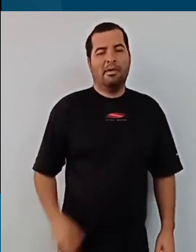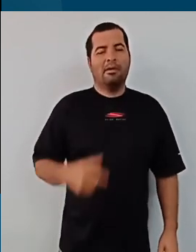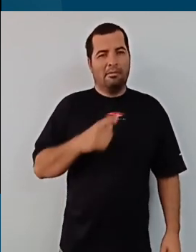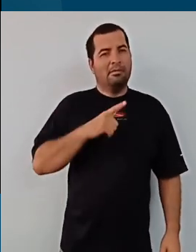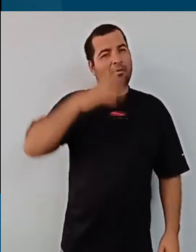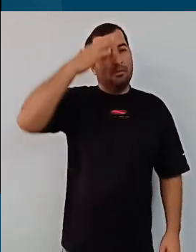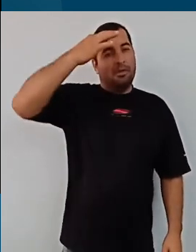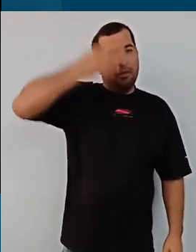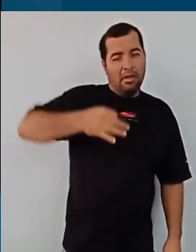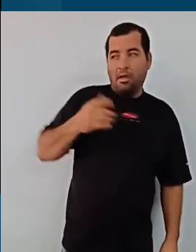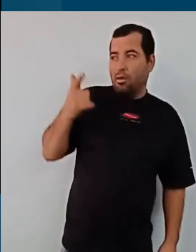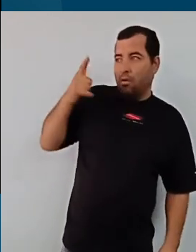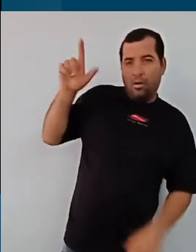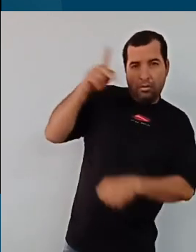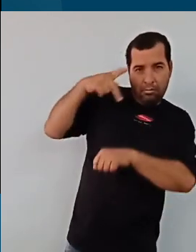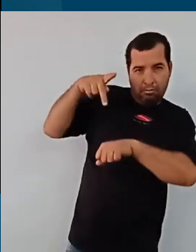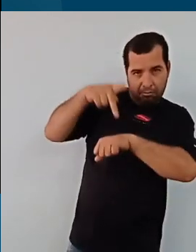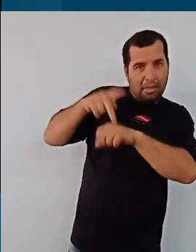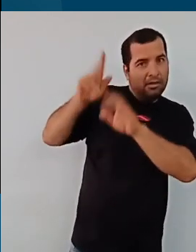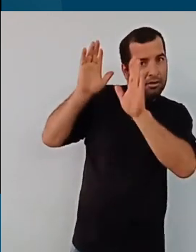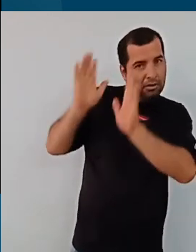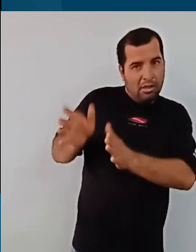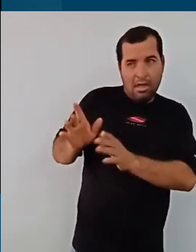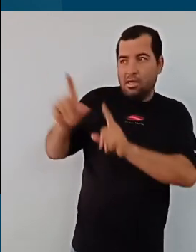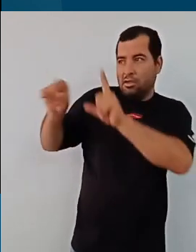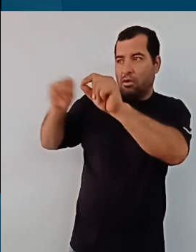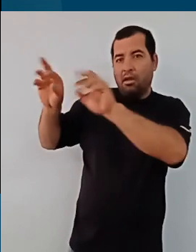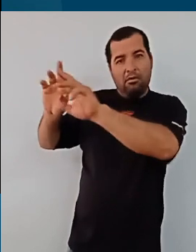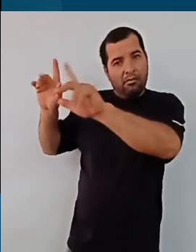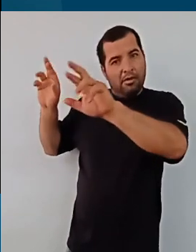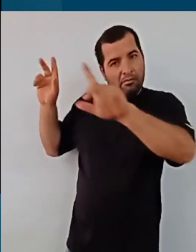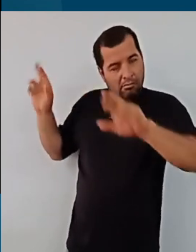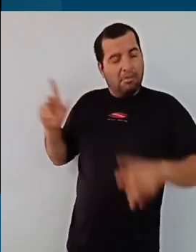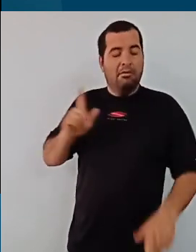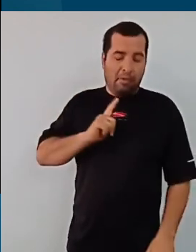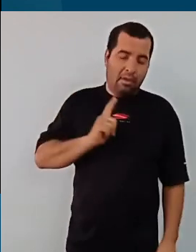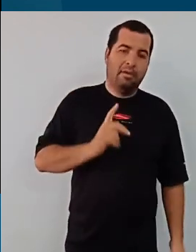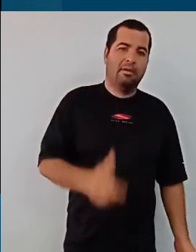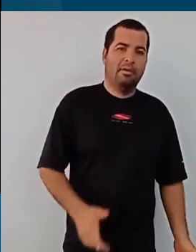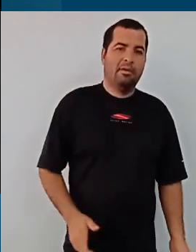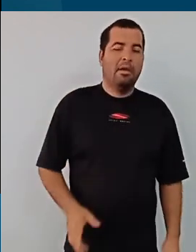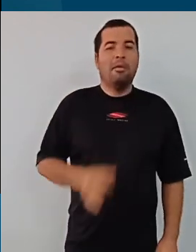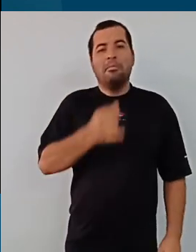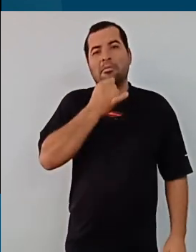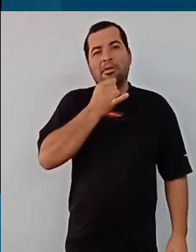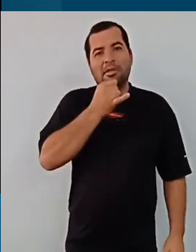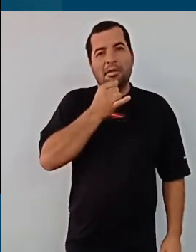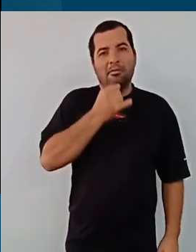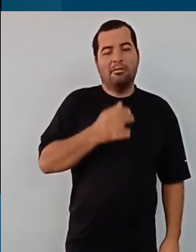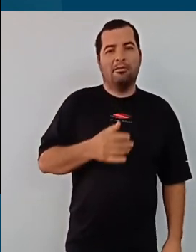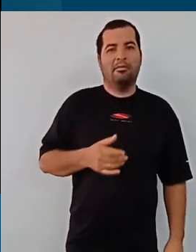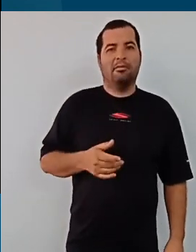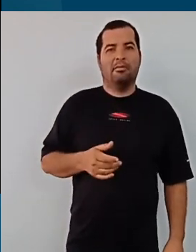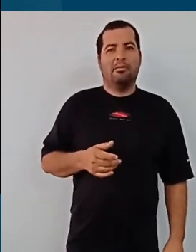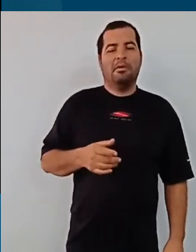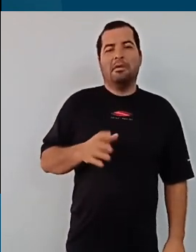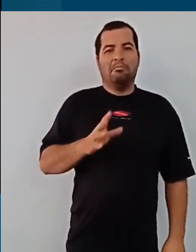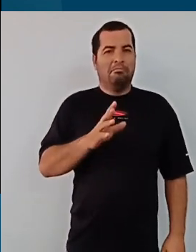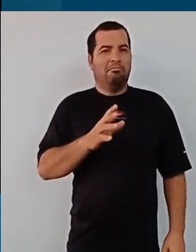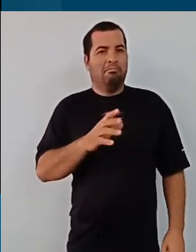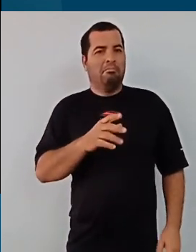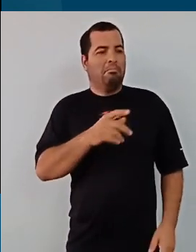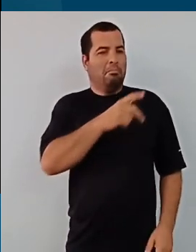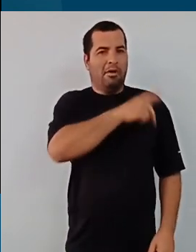Certamente, outros países já fizeram outras escolhas. Por exemplo, manter o professor polivalente até a 7ª